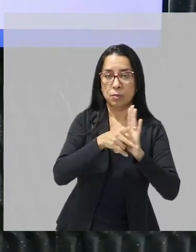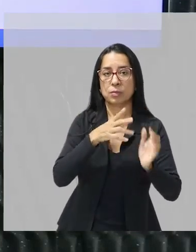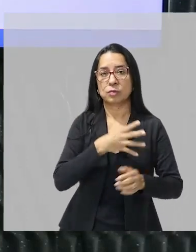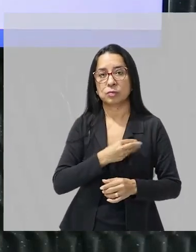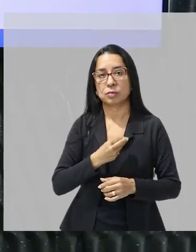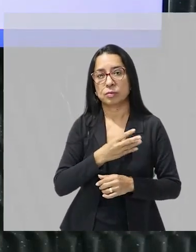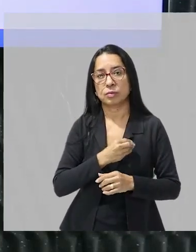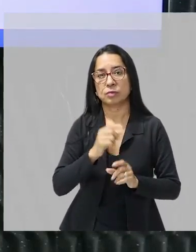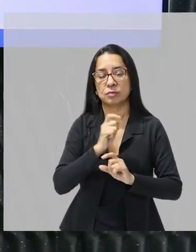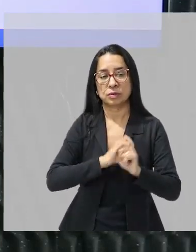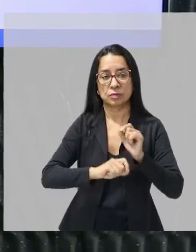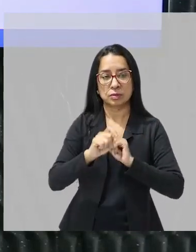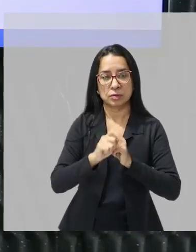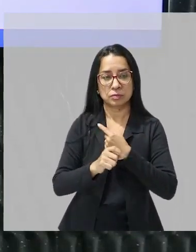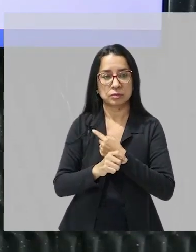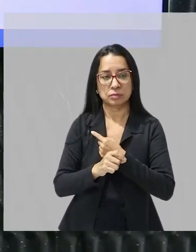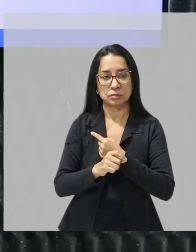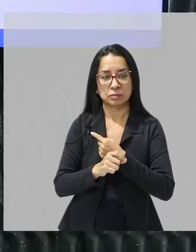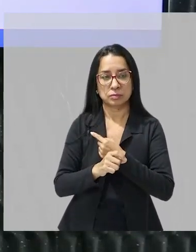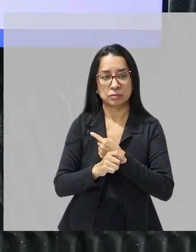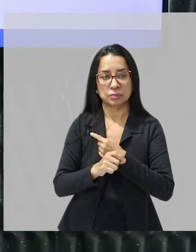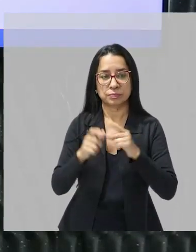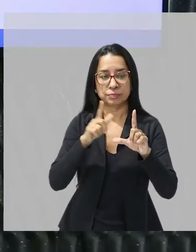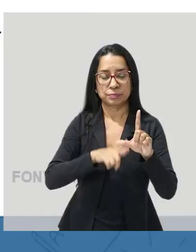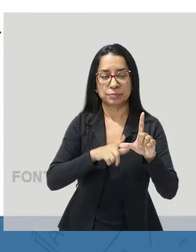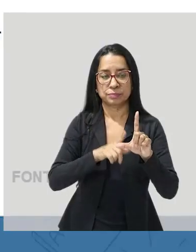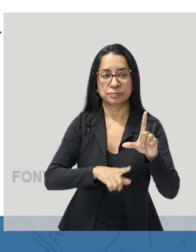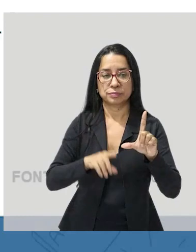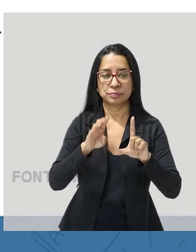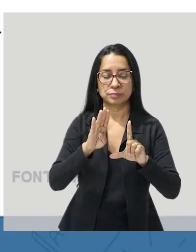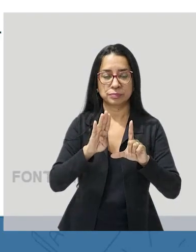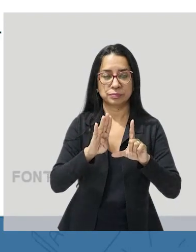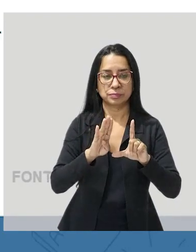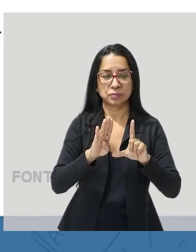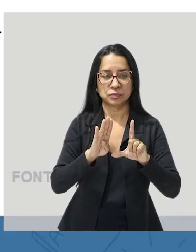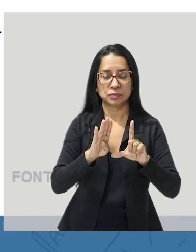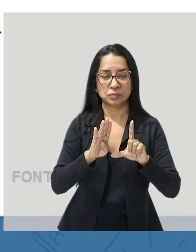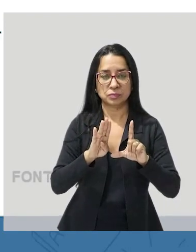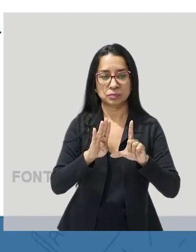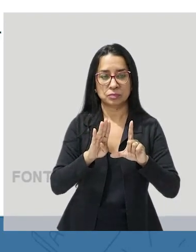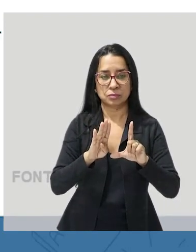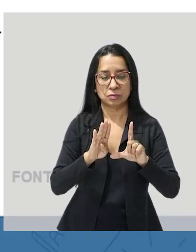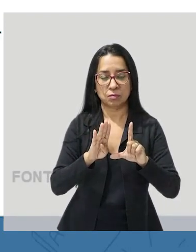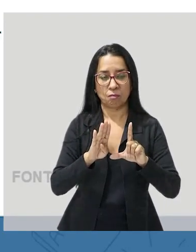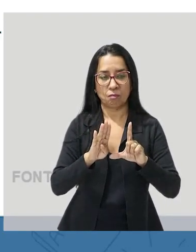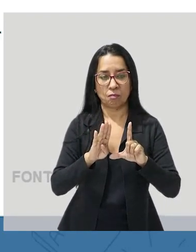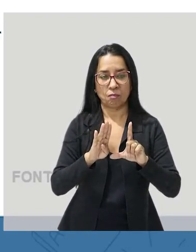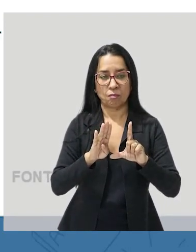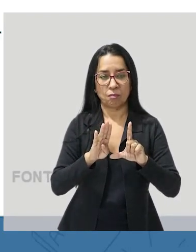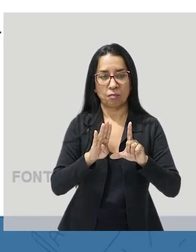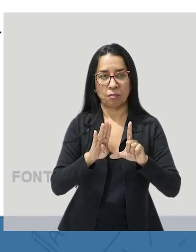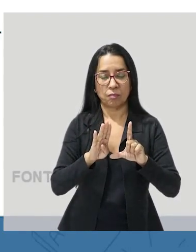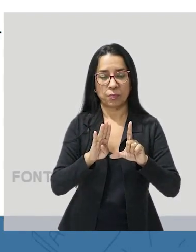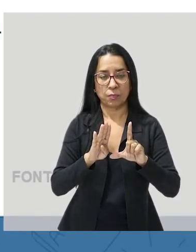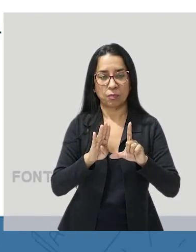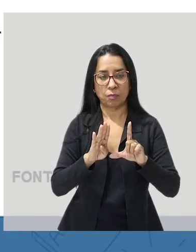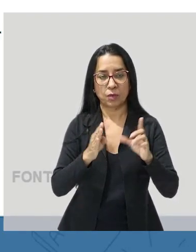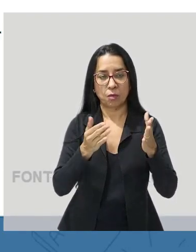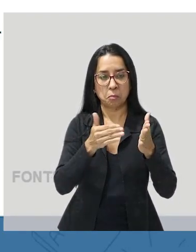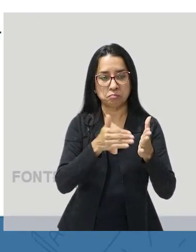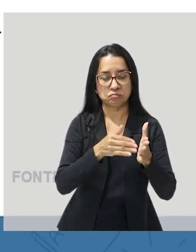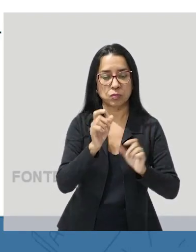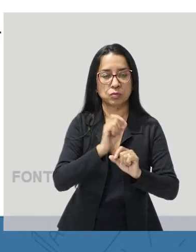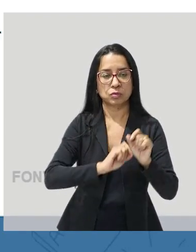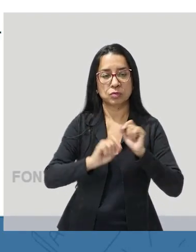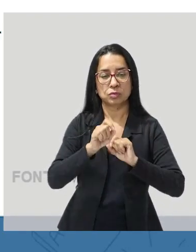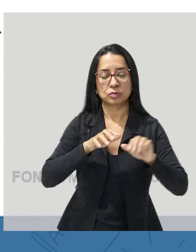Esse músculo aí, gente, vai ser o diafragma. É o músculo responsável pelo controle ali dos movimentos